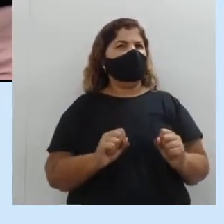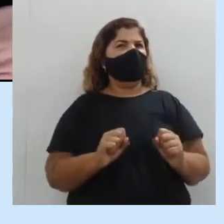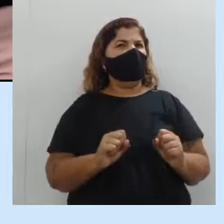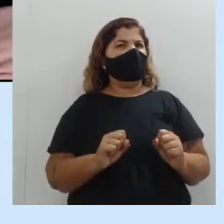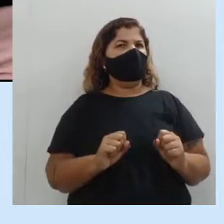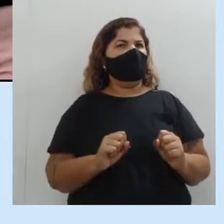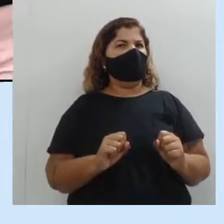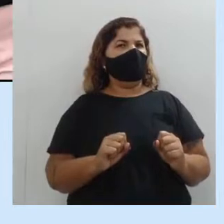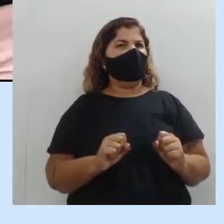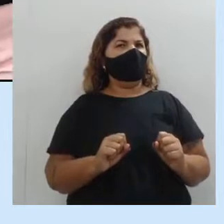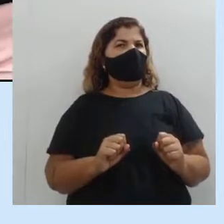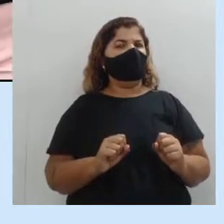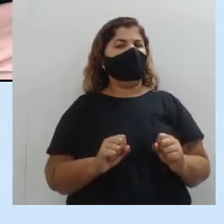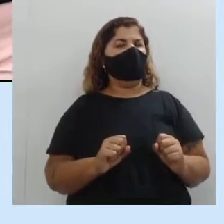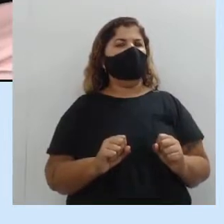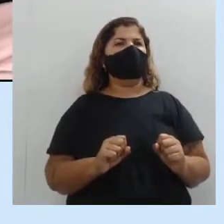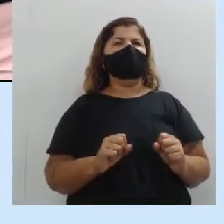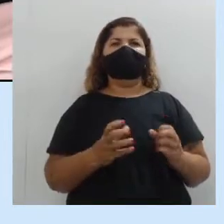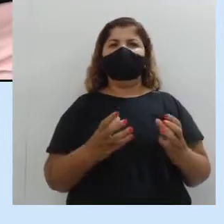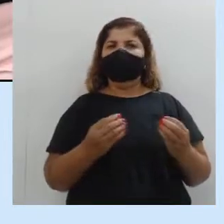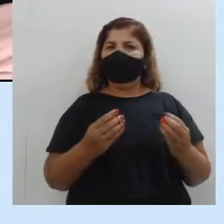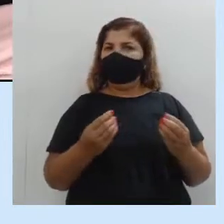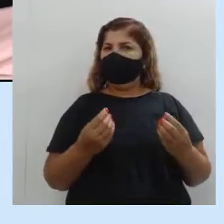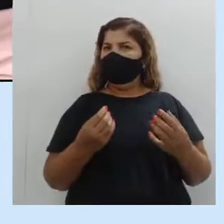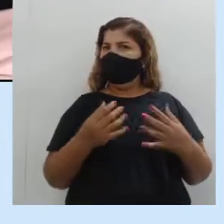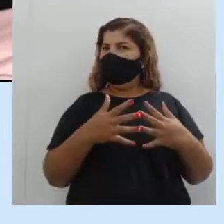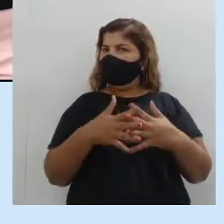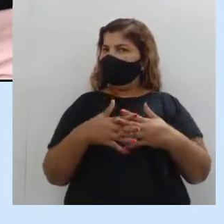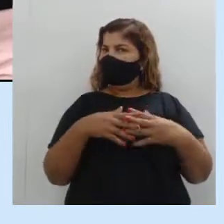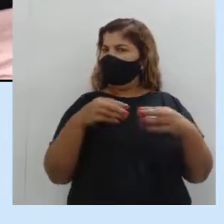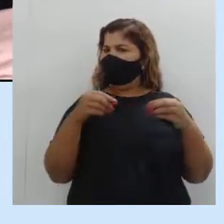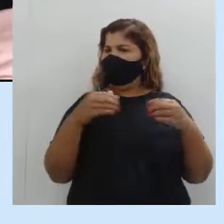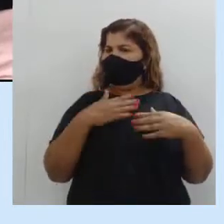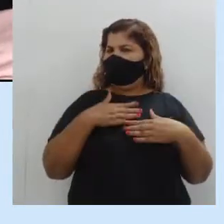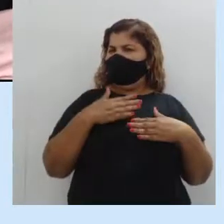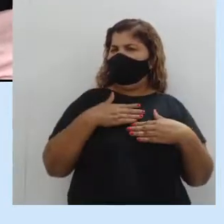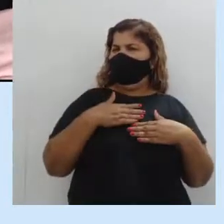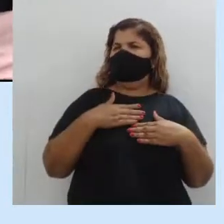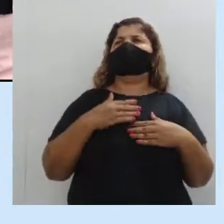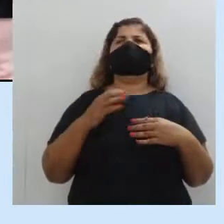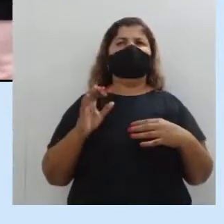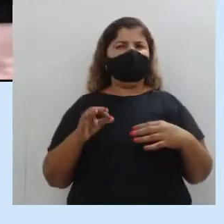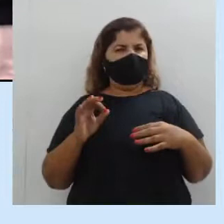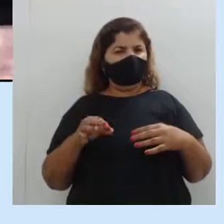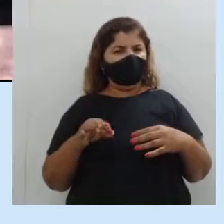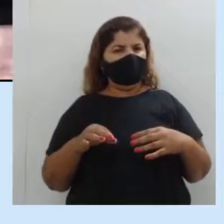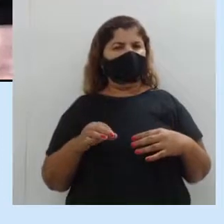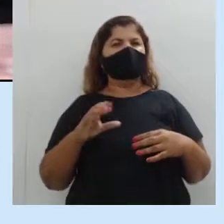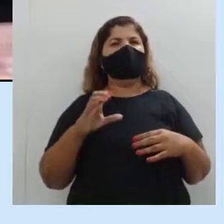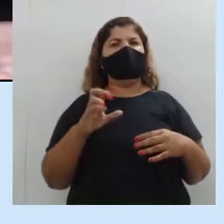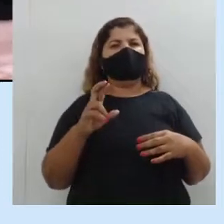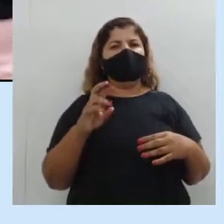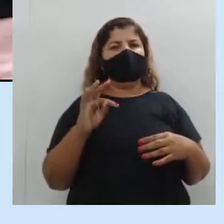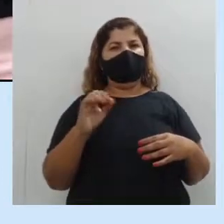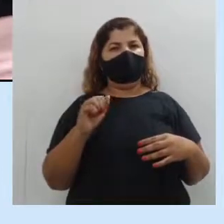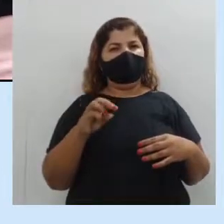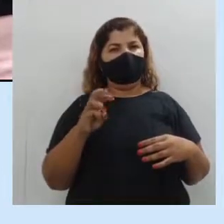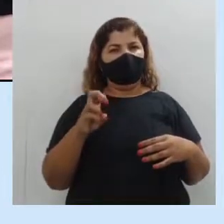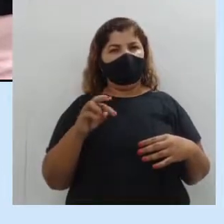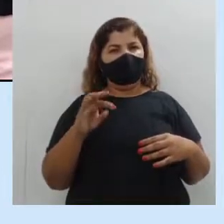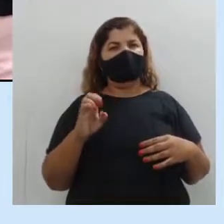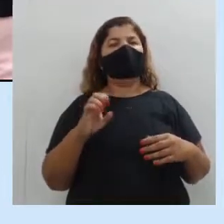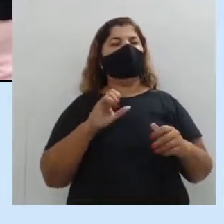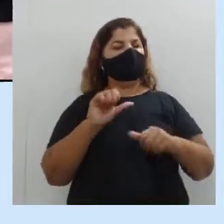É muita areia para o meu caminhão. Com certeza. Certamente. No